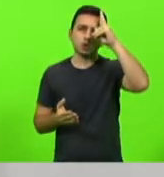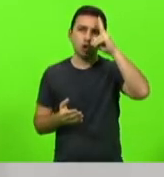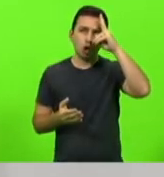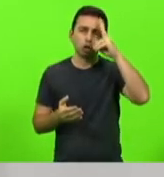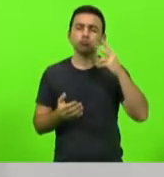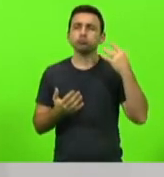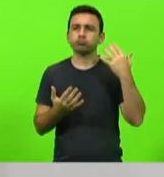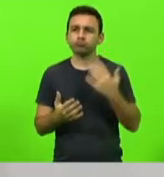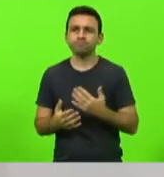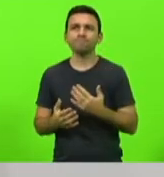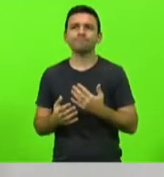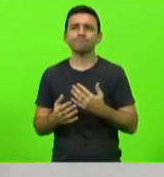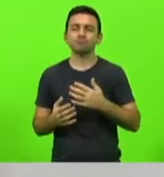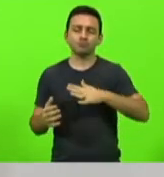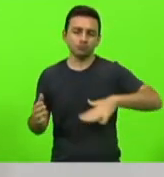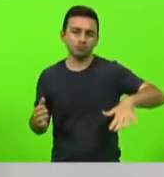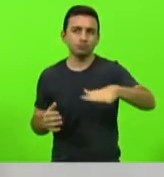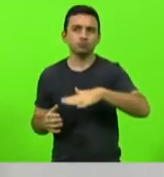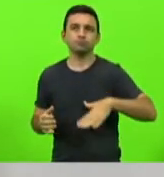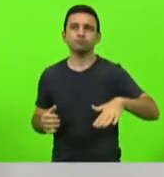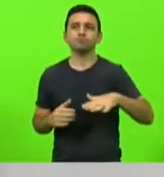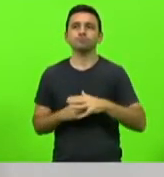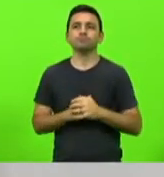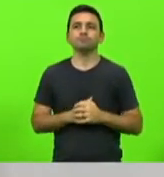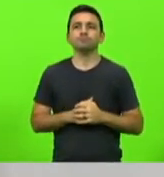do nosso grande Mandabrasa.